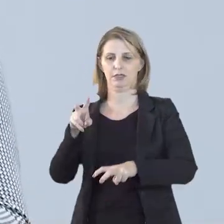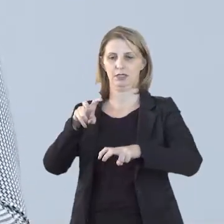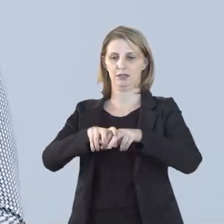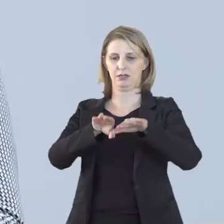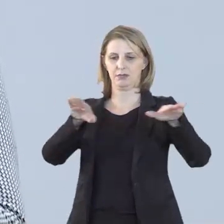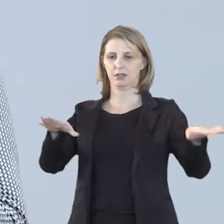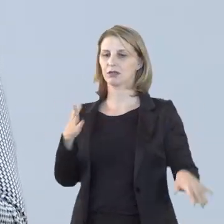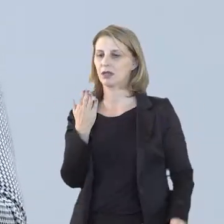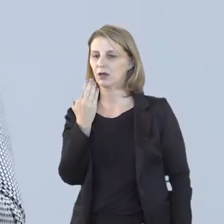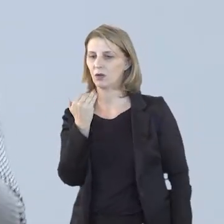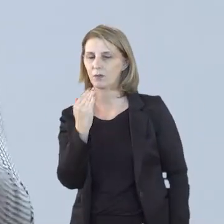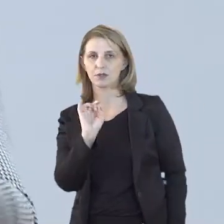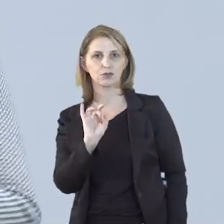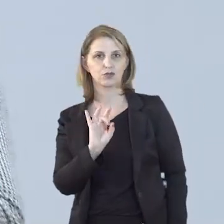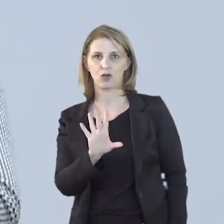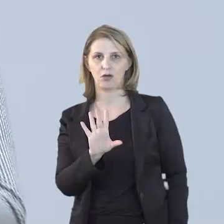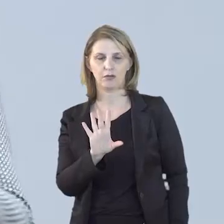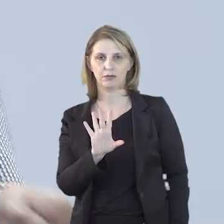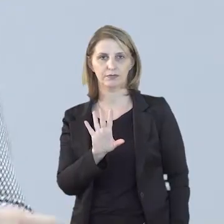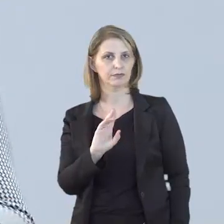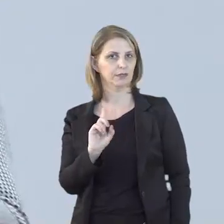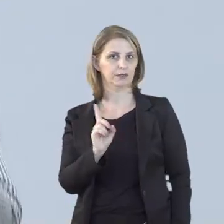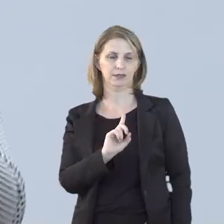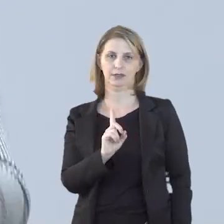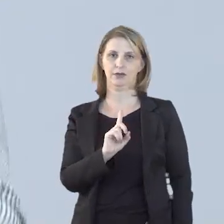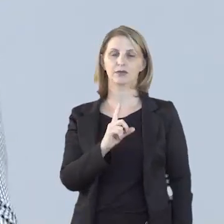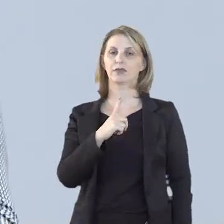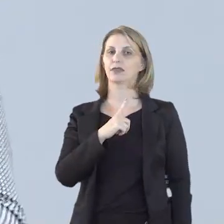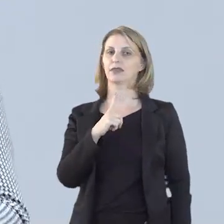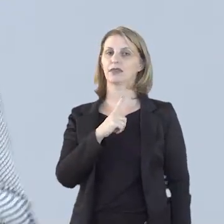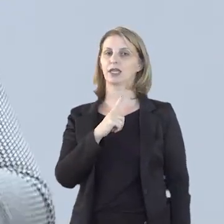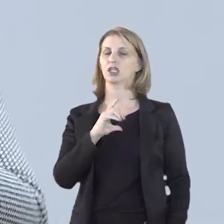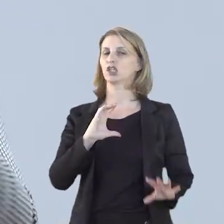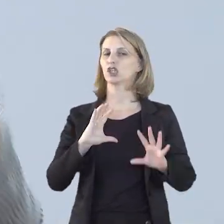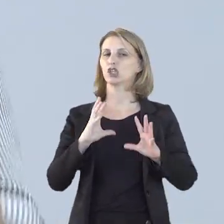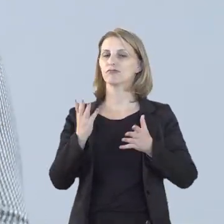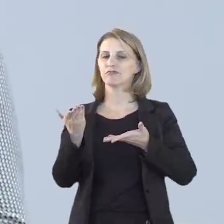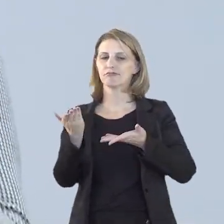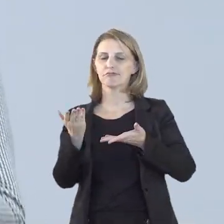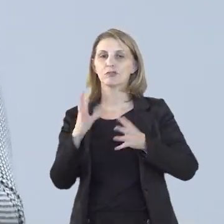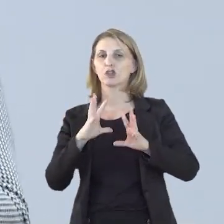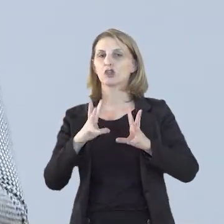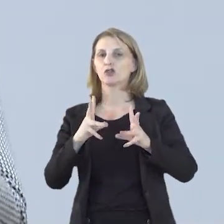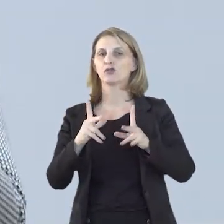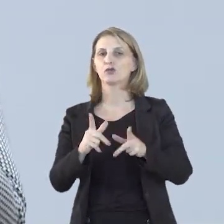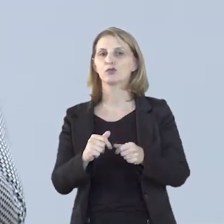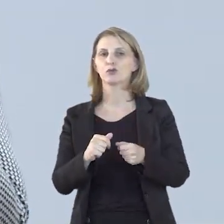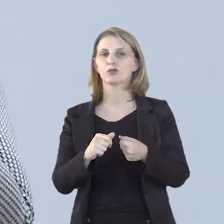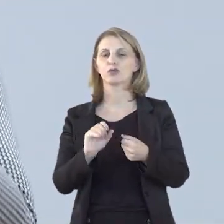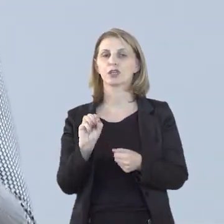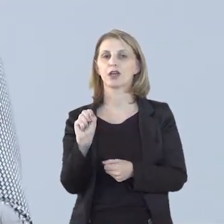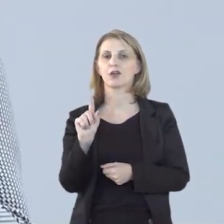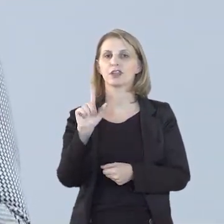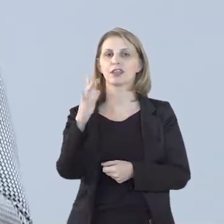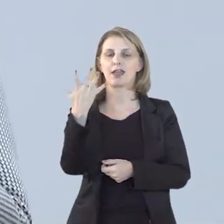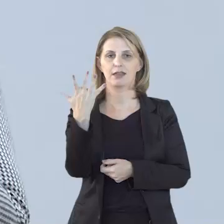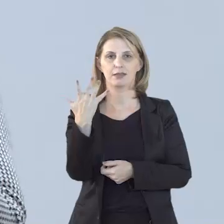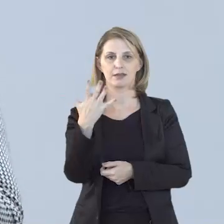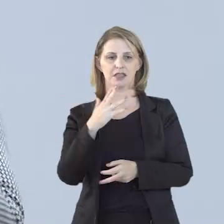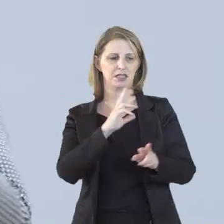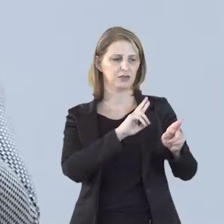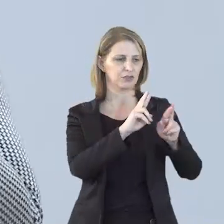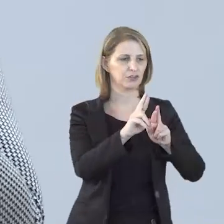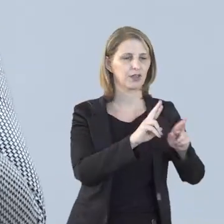comportamento alimentar, ele não é só, eu sentei na mesa e comi, né? Eu vou comer. Não, ele envolve tudo o que